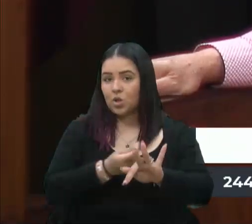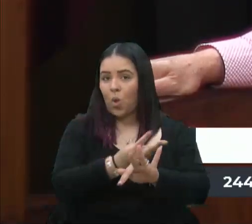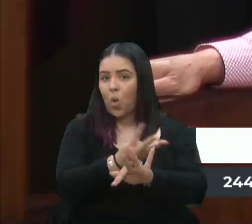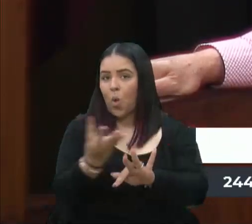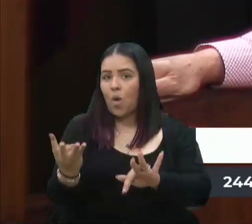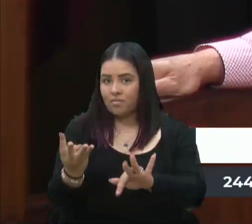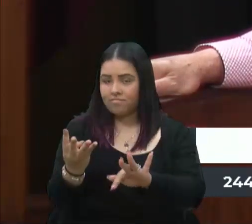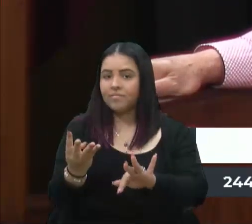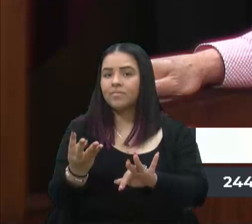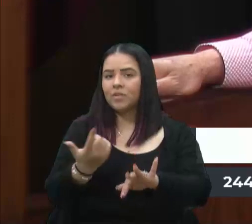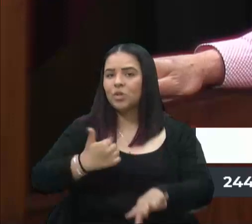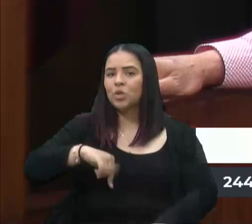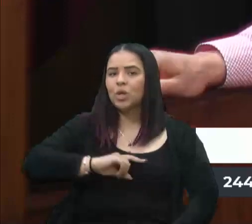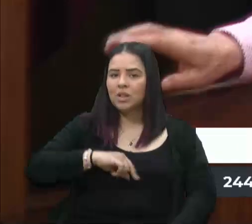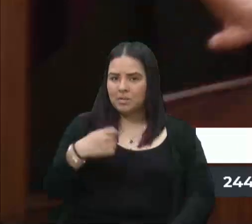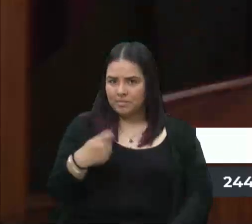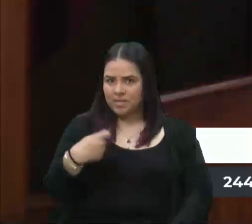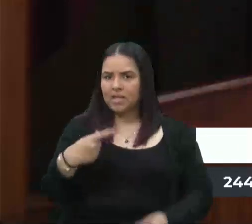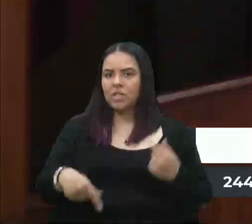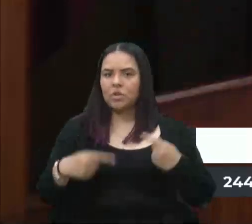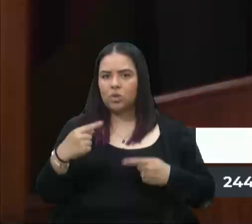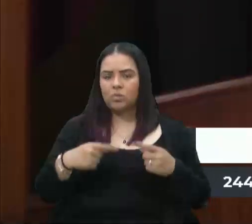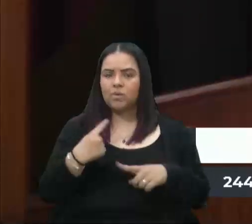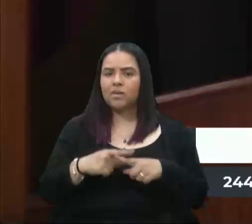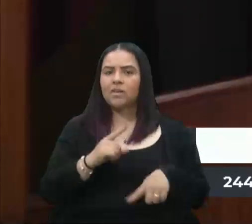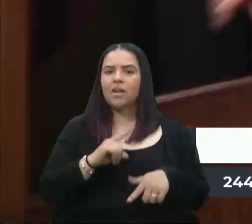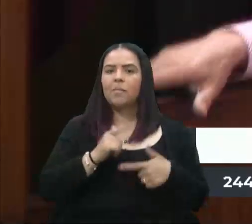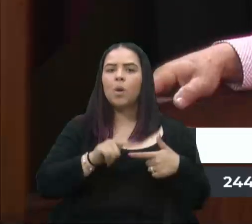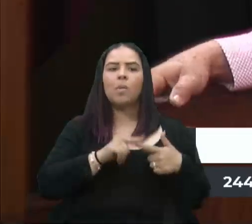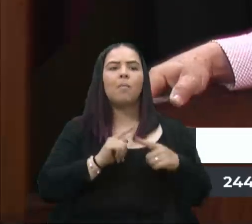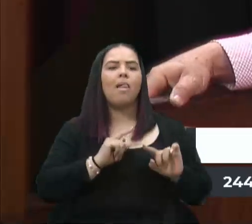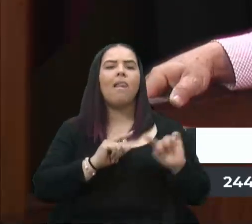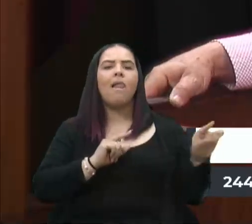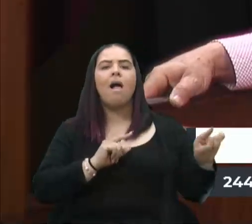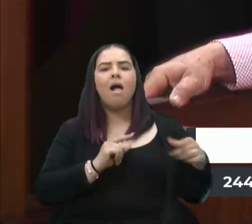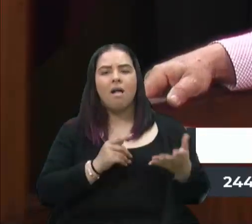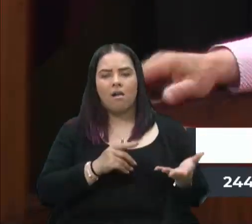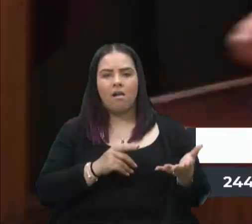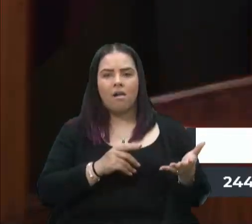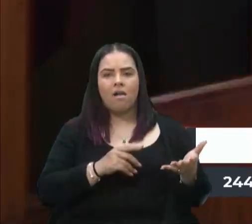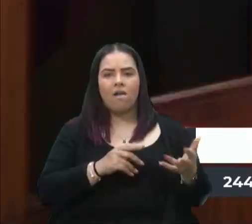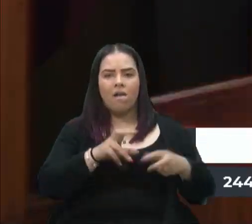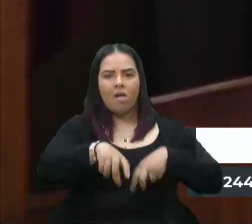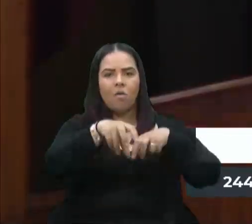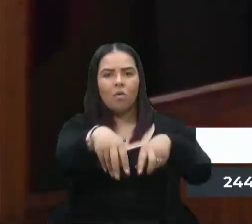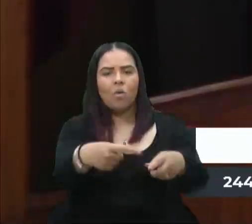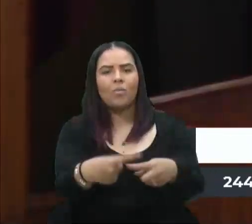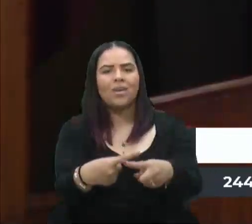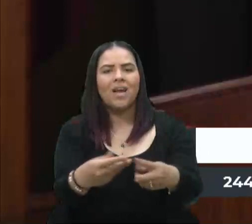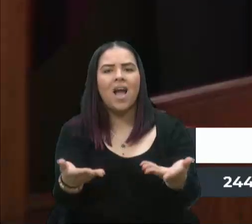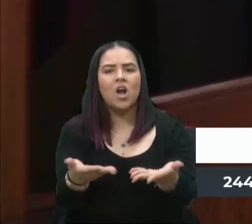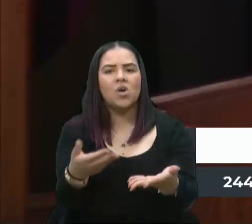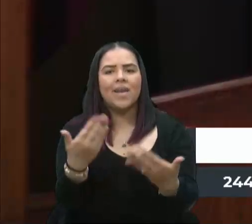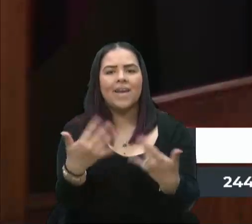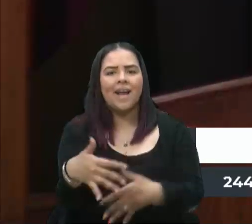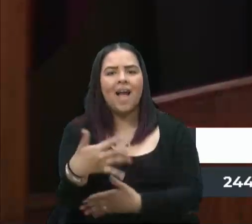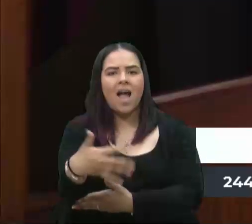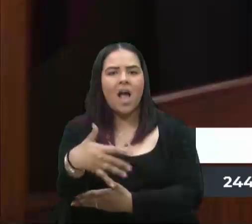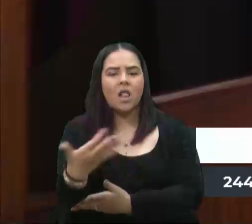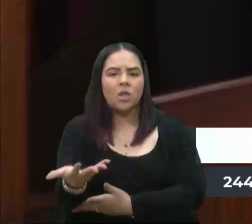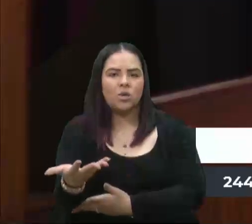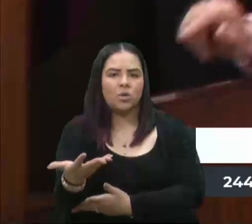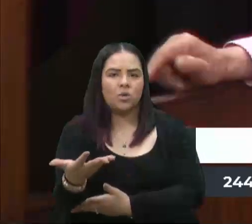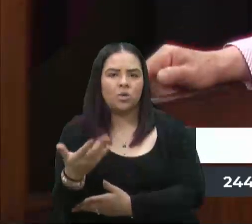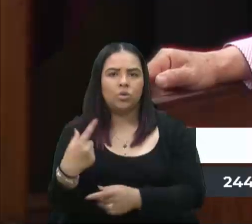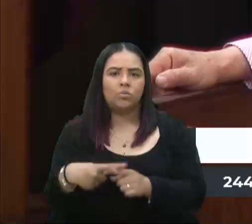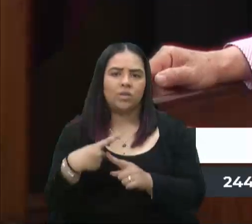tem que debater sim, porque o problema é lá do agricultor. Por que que agora está caro, por exemplo, que nem a cebola vem tudo